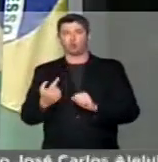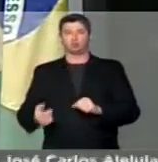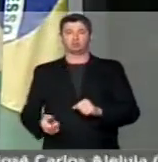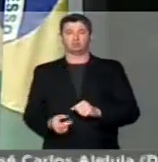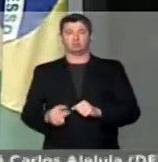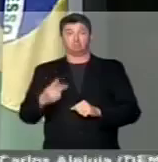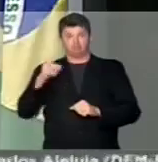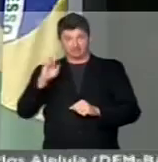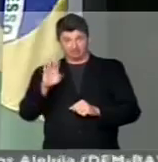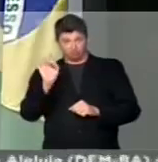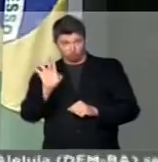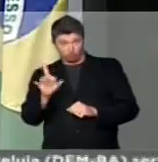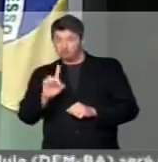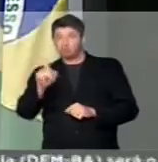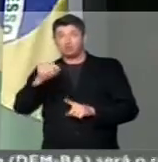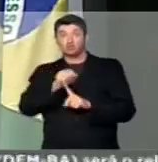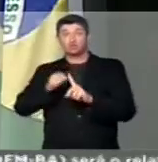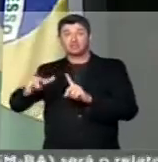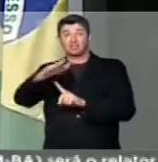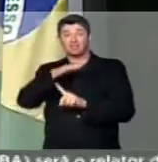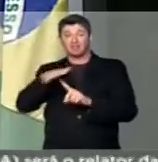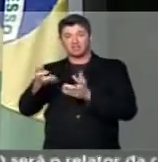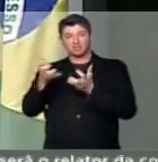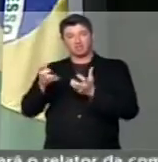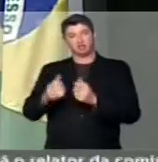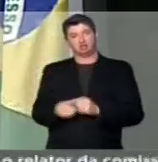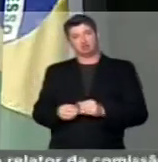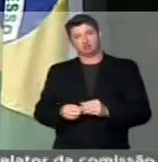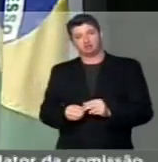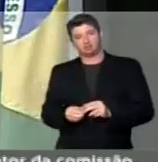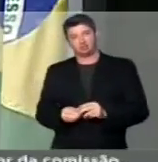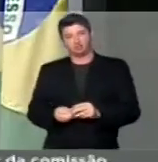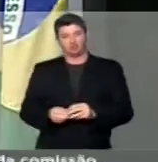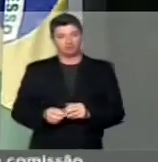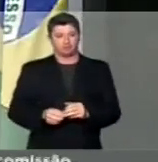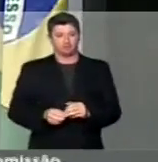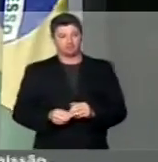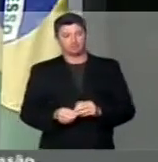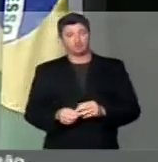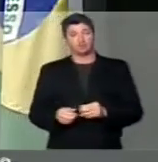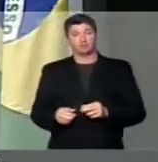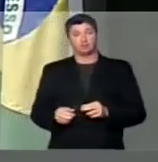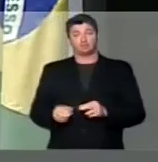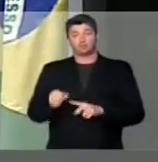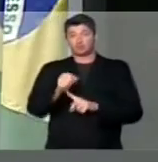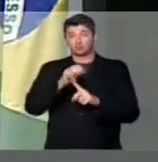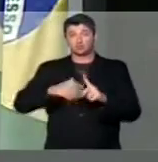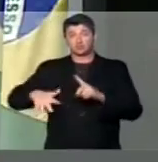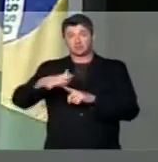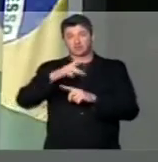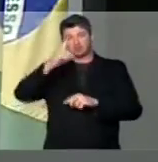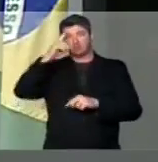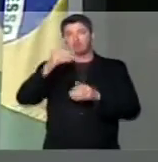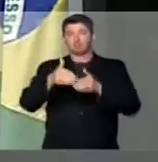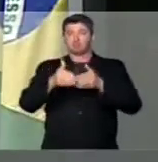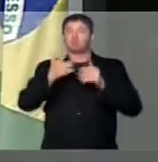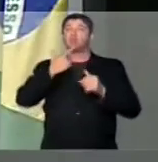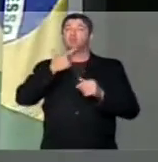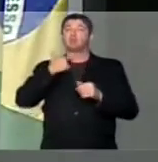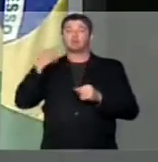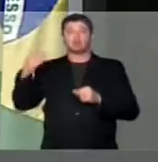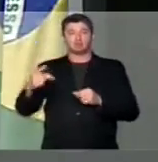o PSDB, é com a sociedade. É a sociedade que está mandando o